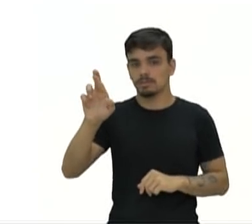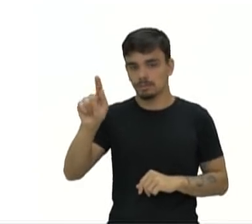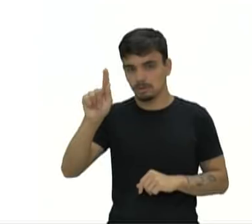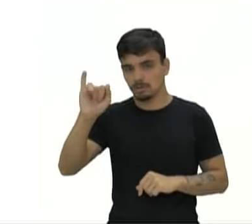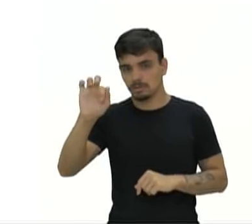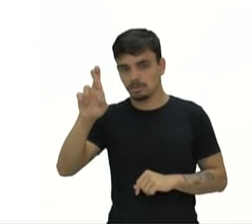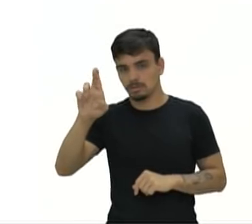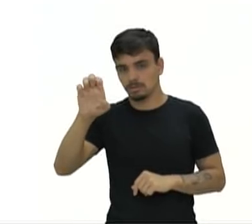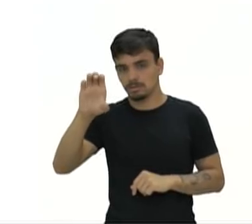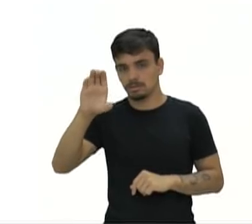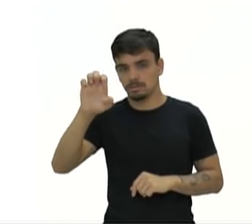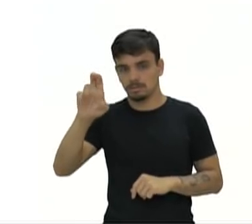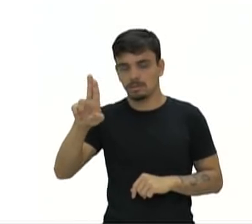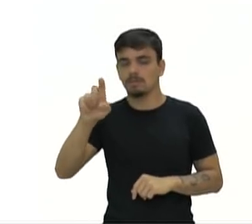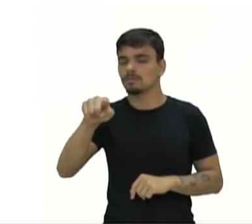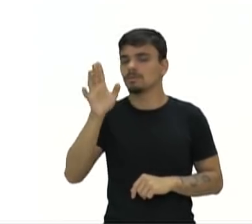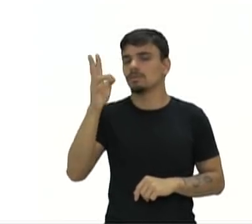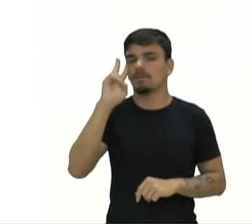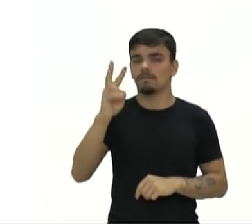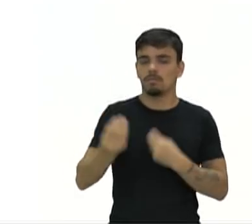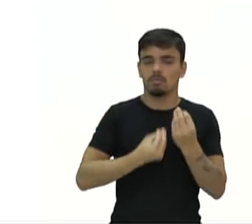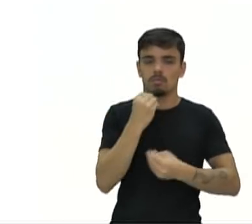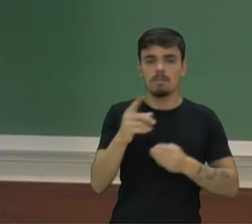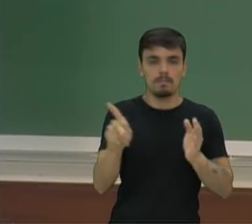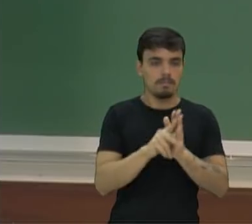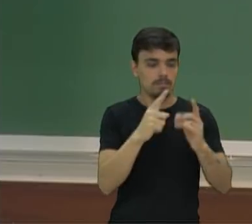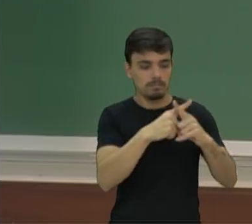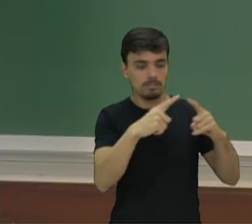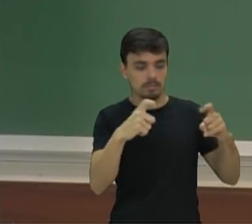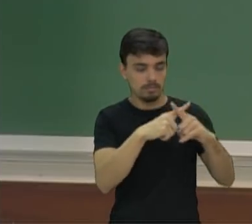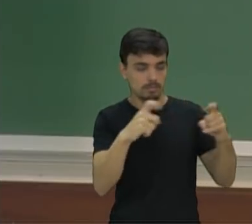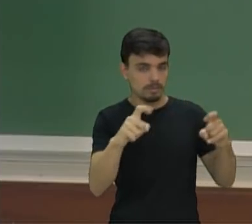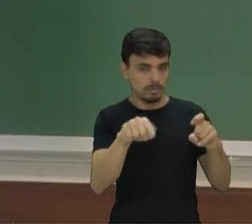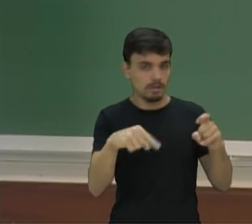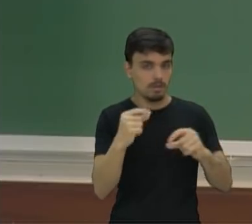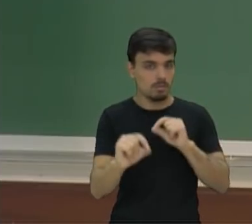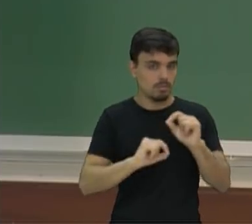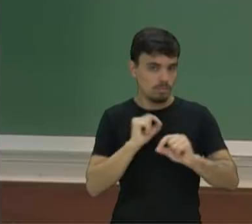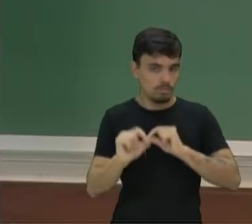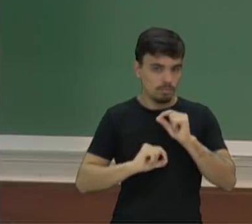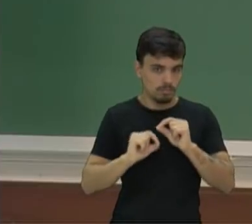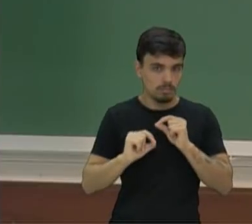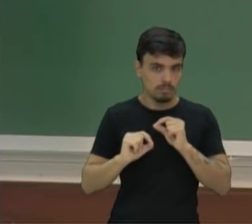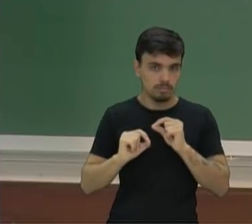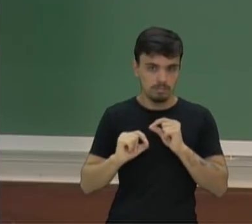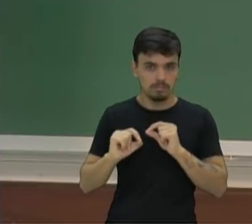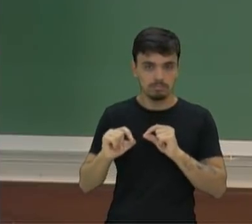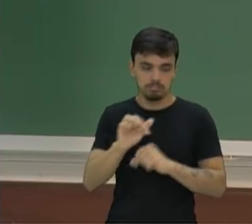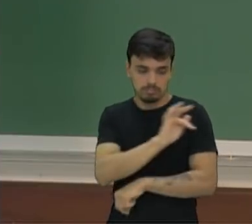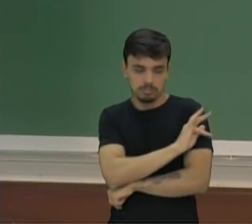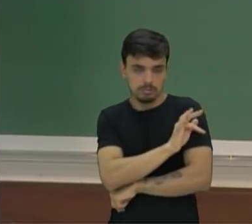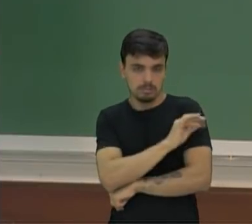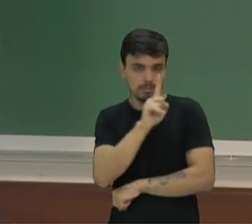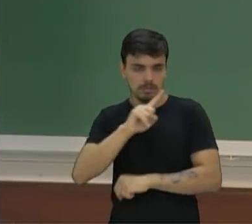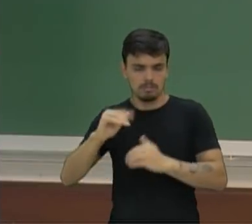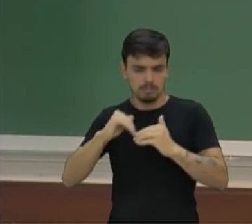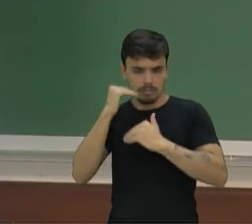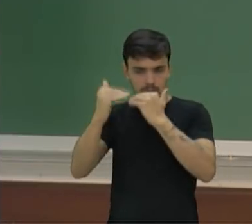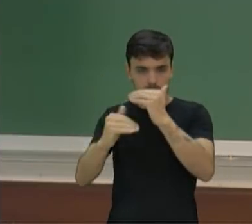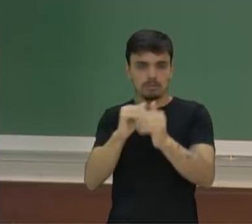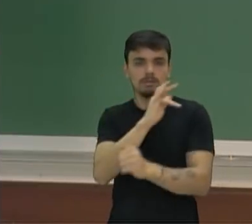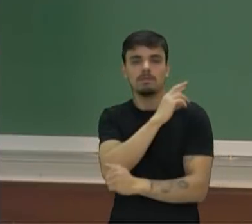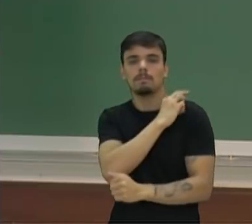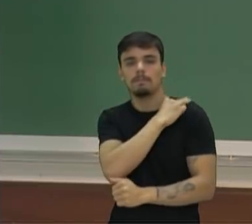espaço, inclusive, como vocês viram, nas ciências, né? Porque é o ensino fundamental, o ensino médio vai se chamar biologia. O ramo